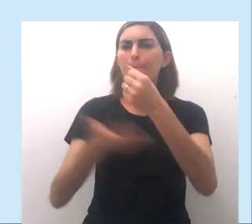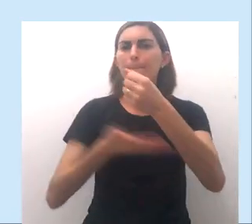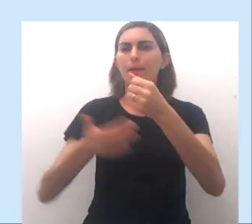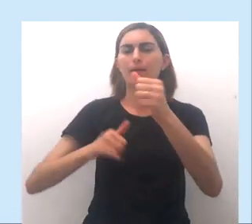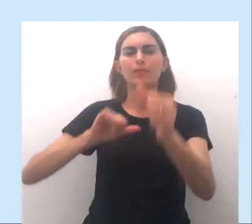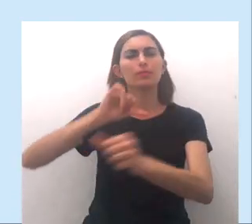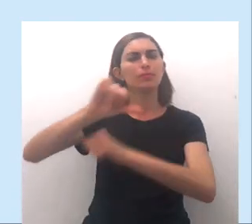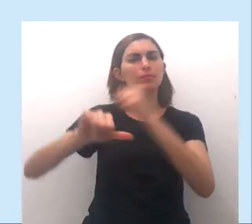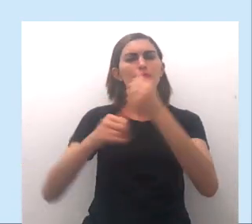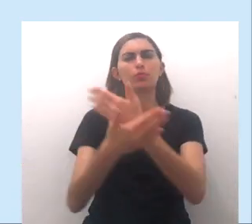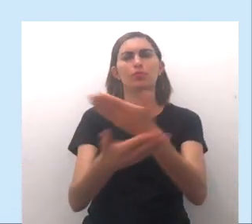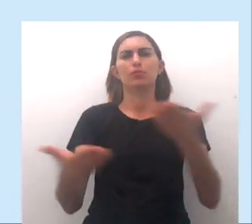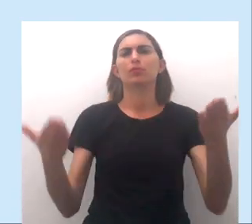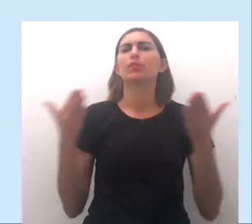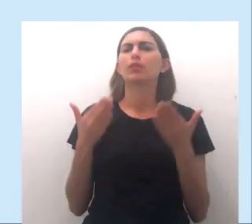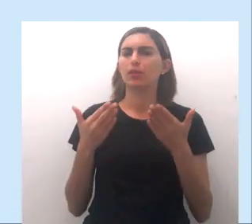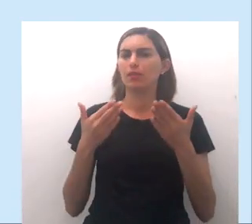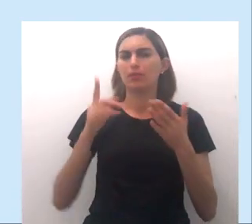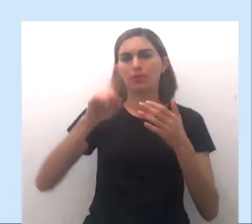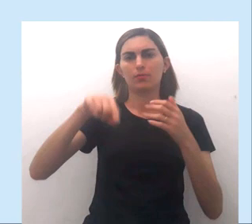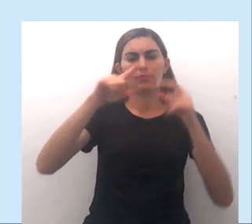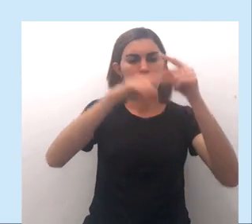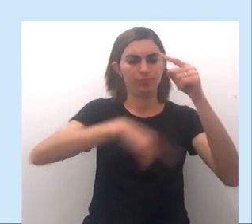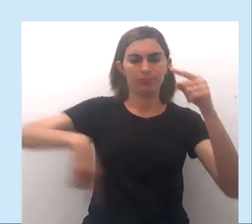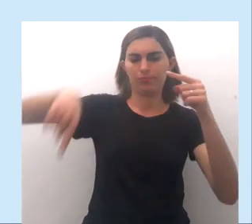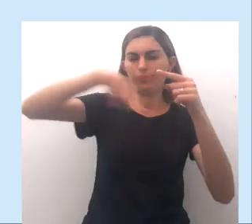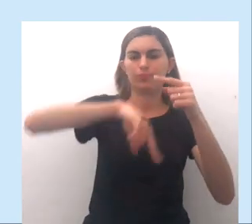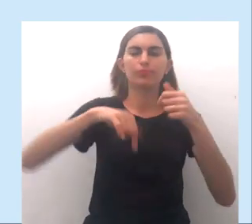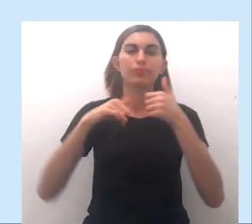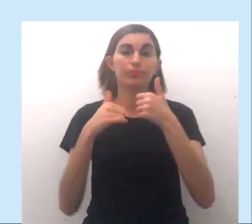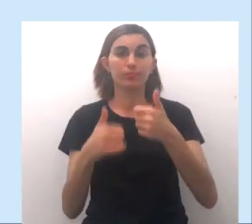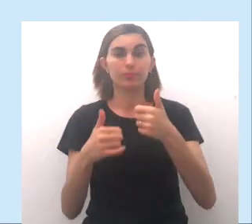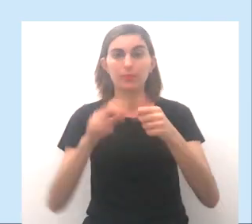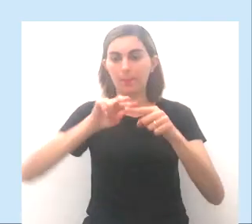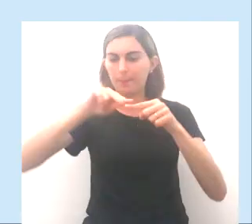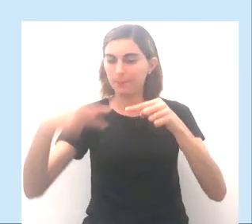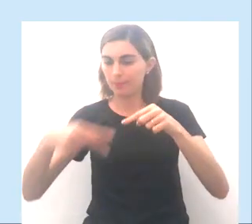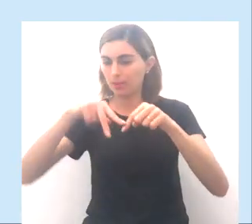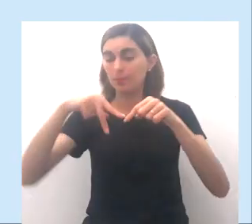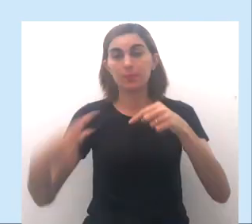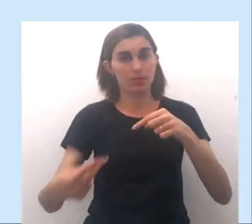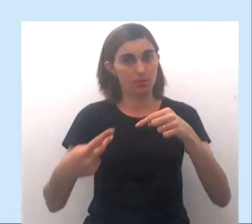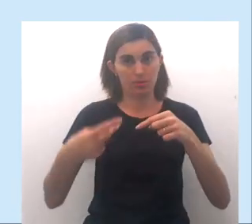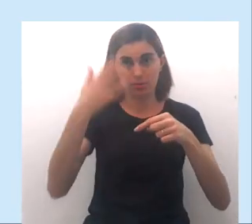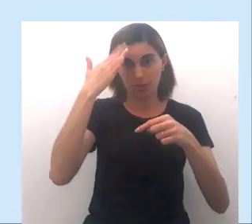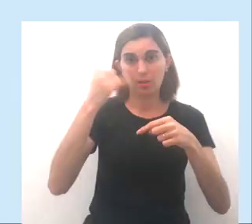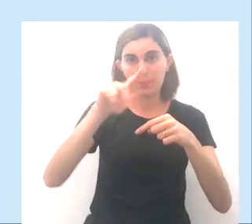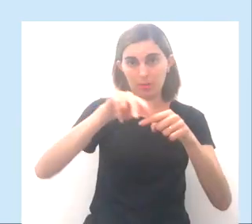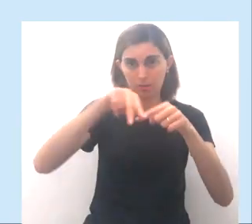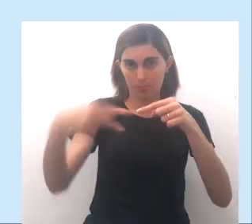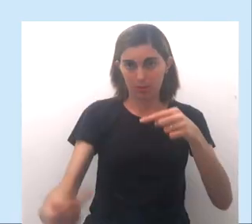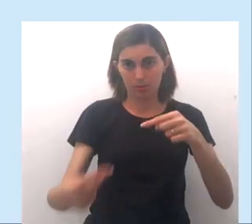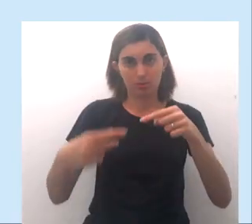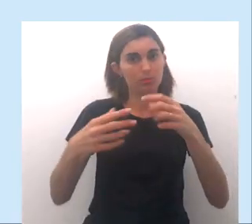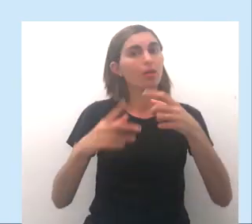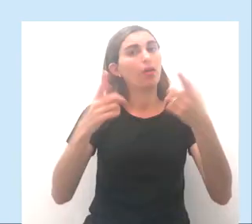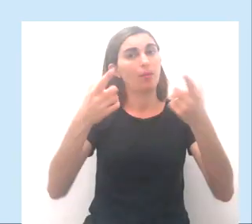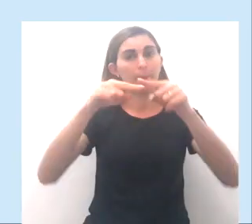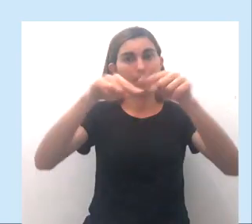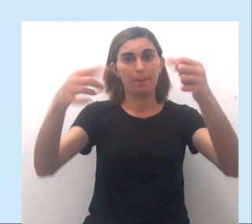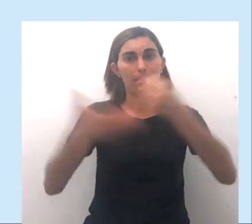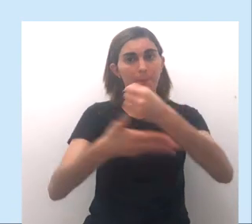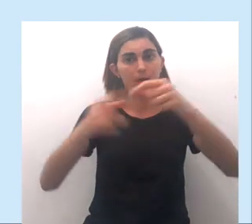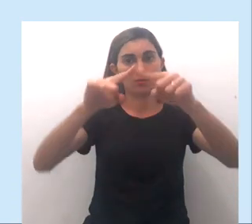no cilindro, a base é um círculo. Beleza? Numa piscina, você quer saber o volume de uma piscina? A base será um